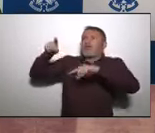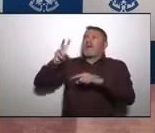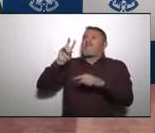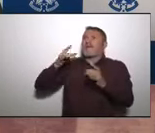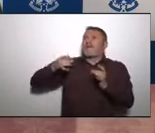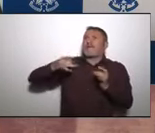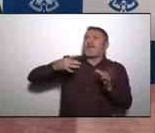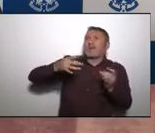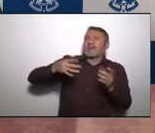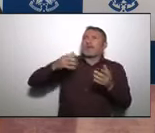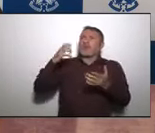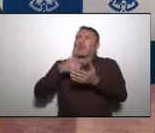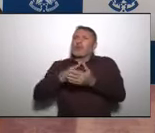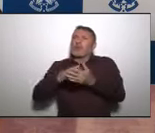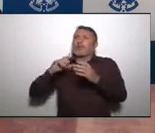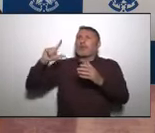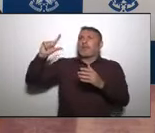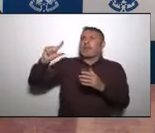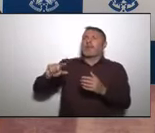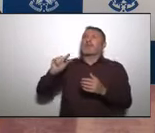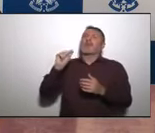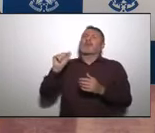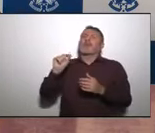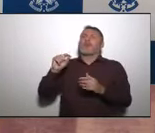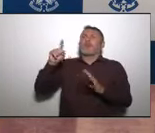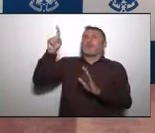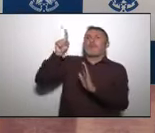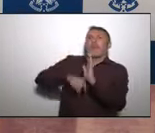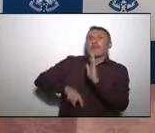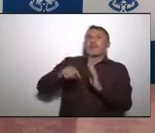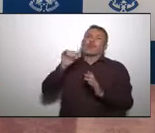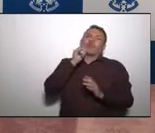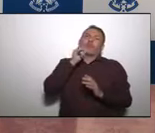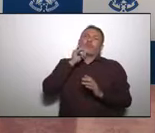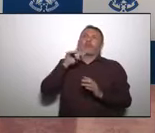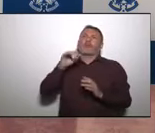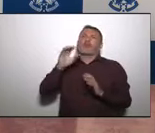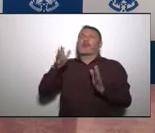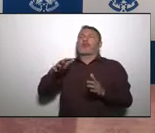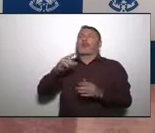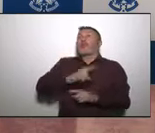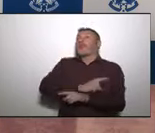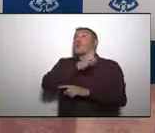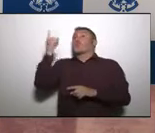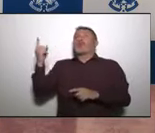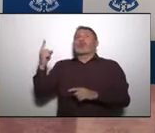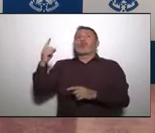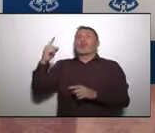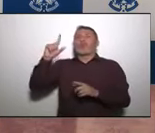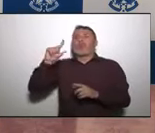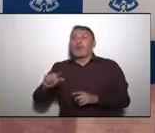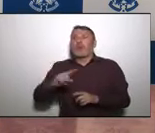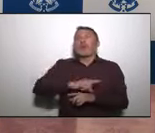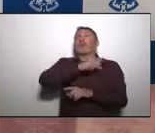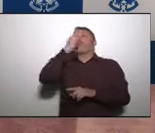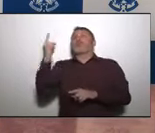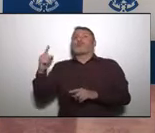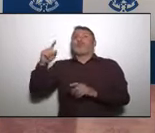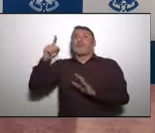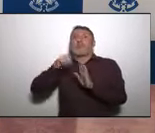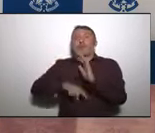de 9 milhões e 700 mil barris de petróleo dia, mas esse acordo ainda não causou